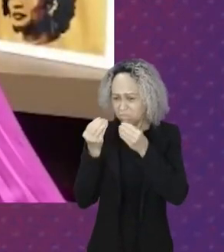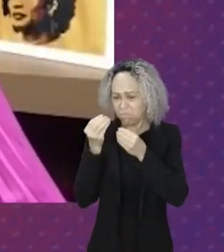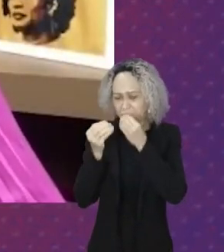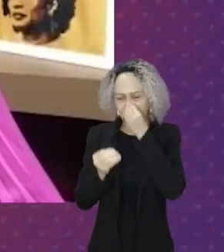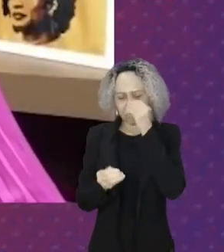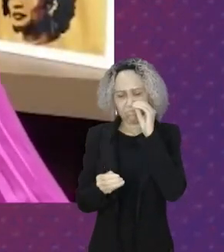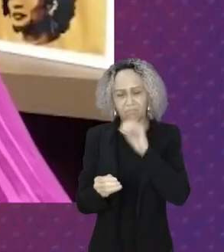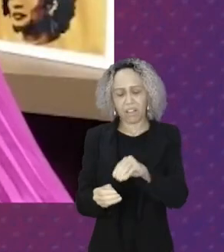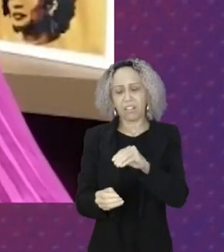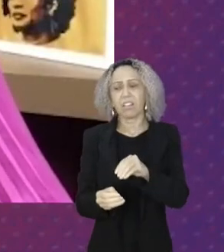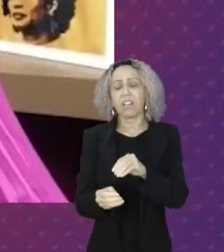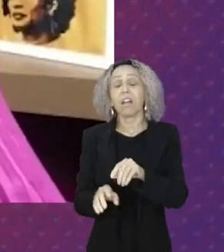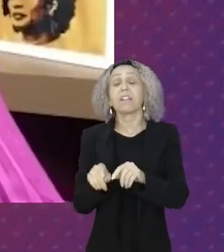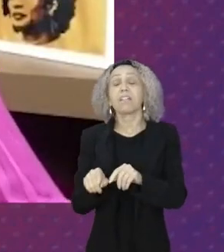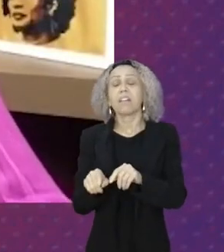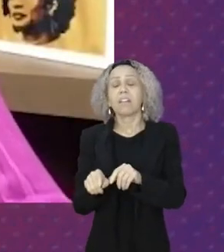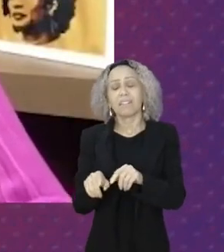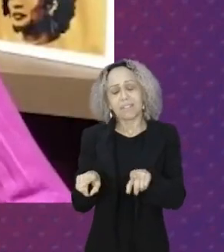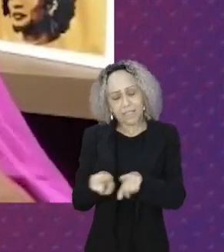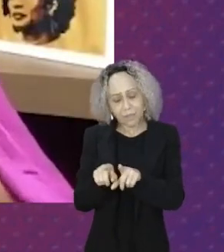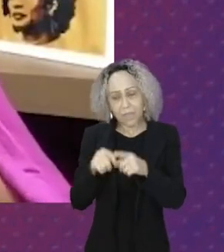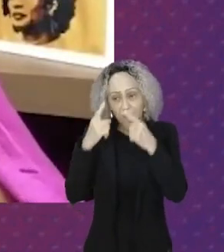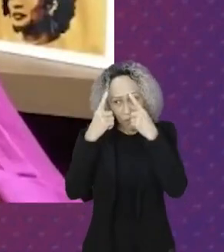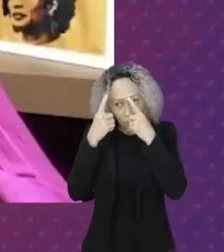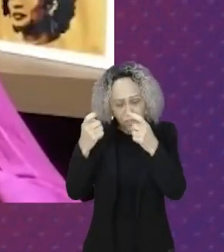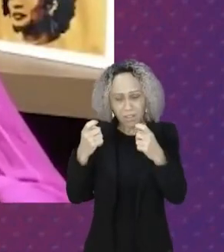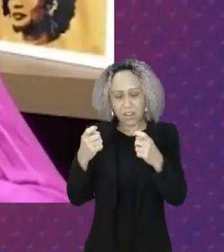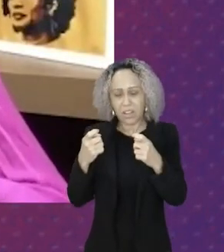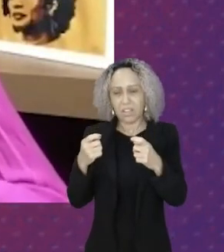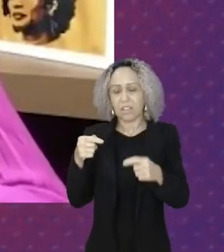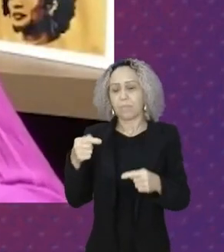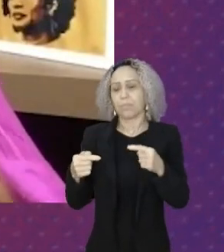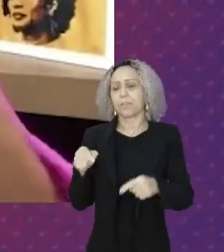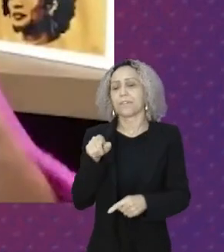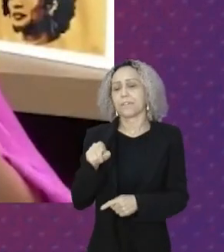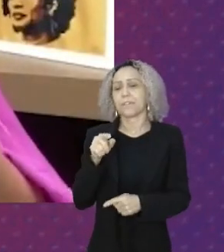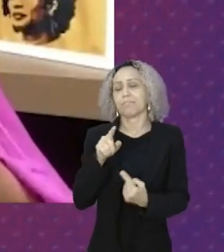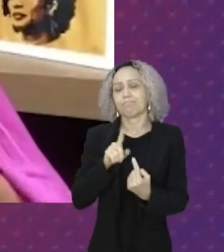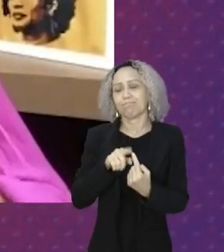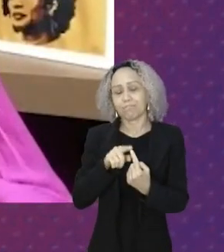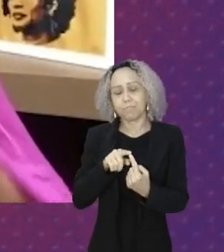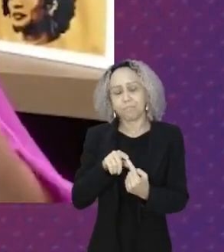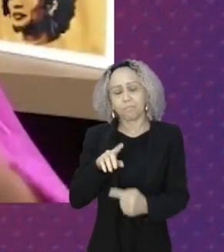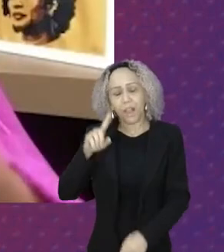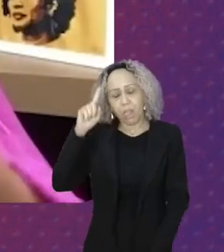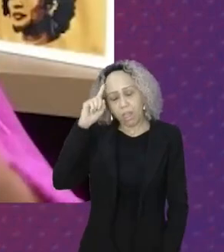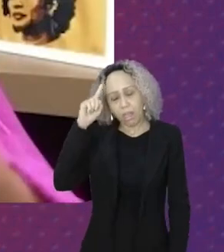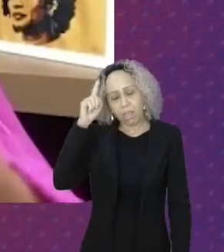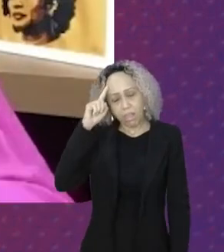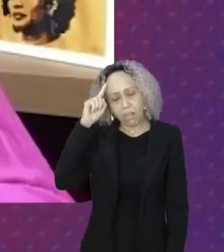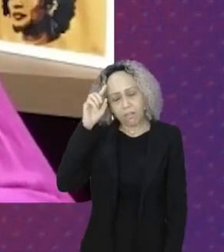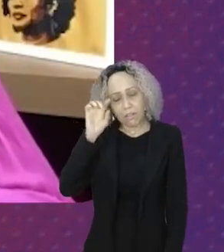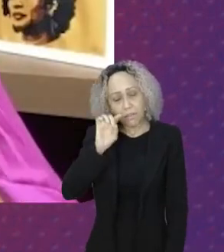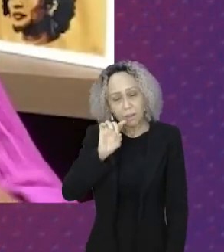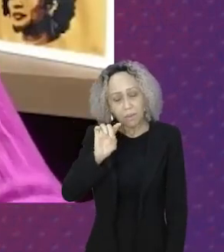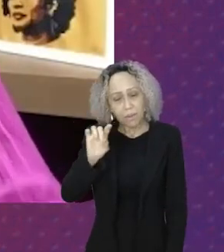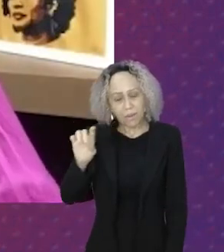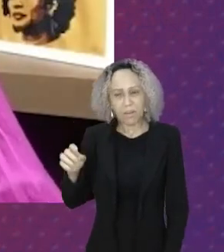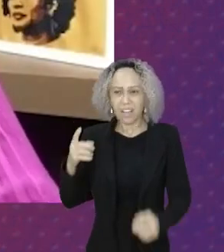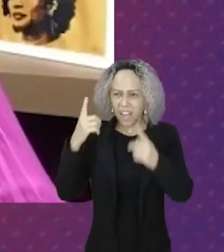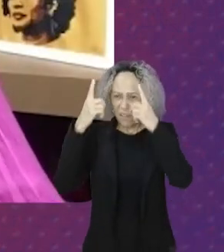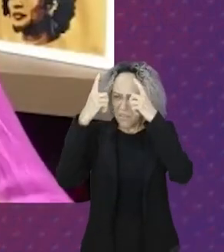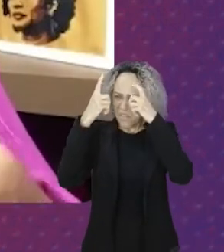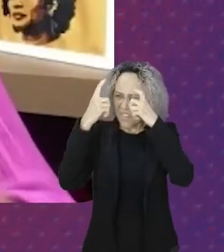política. Então, a gente passa a refletir todos os dias como a violência ela é